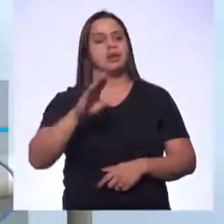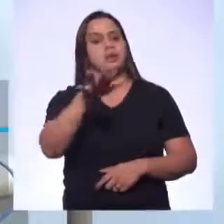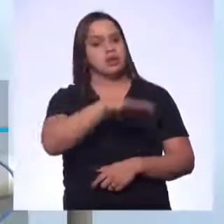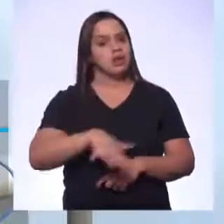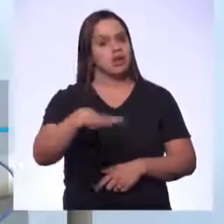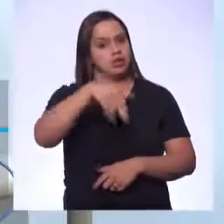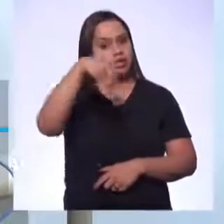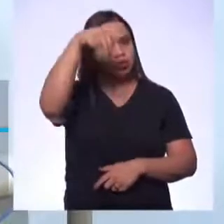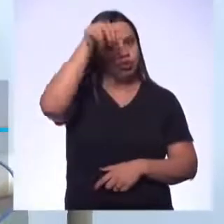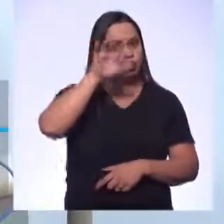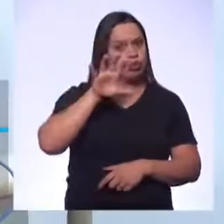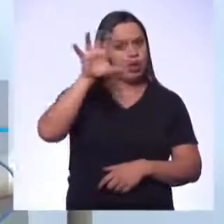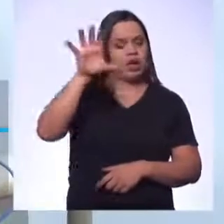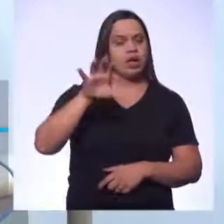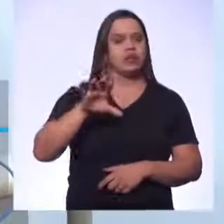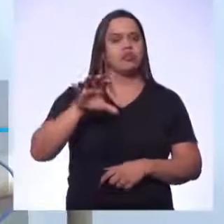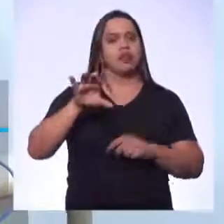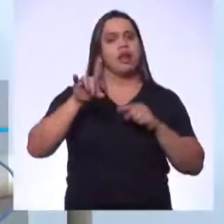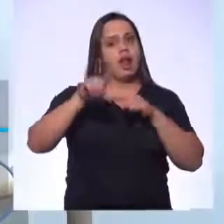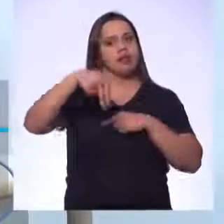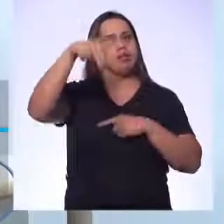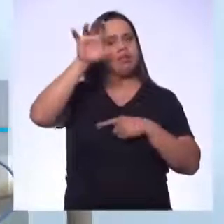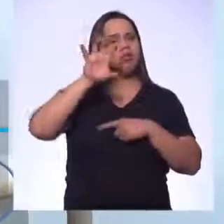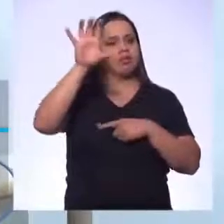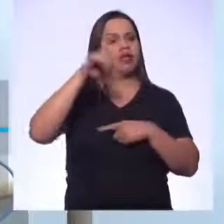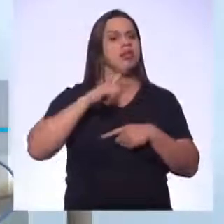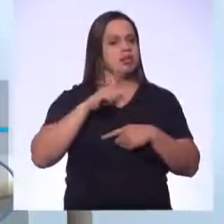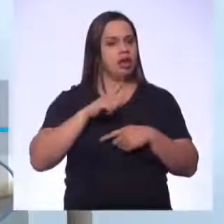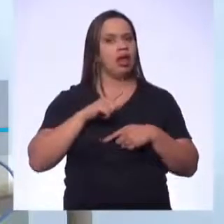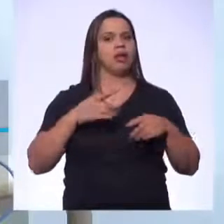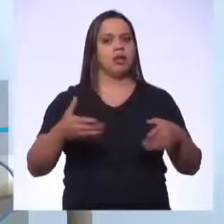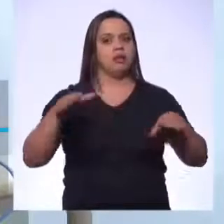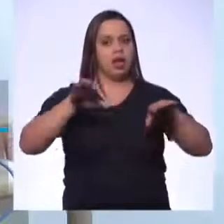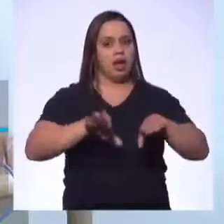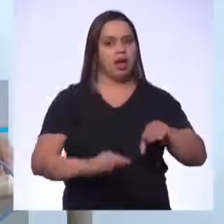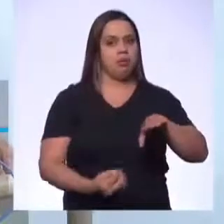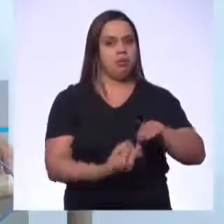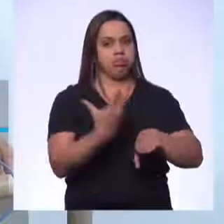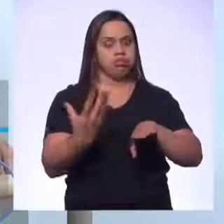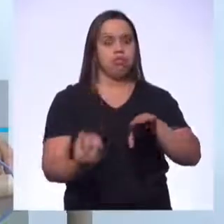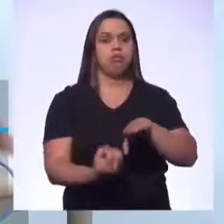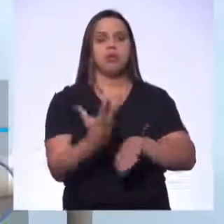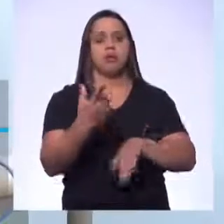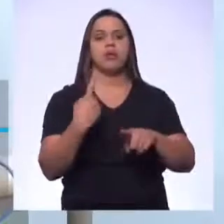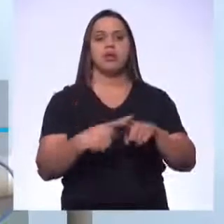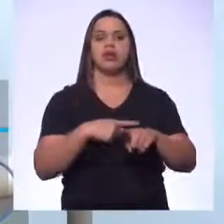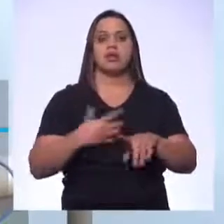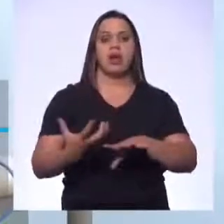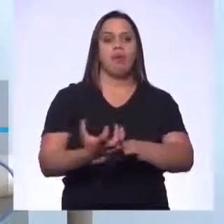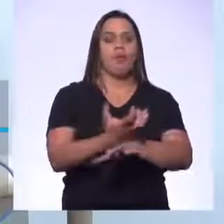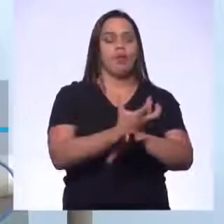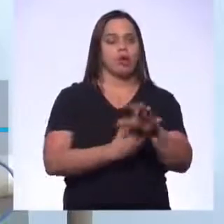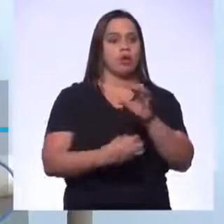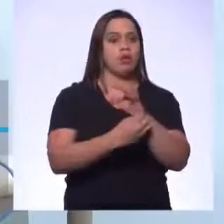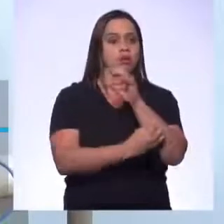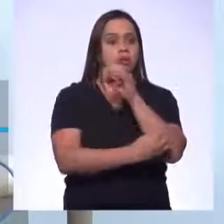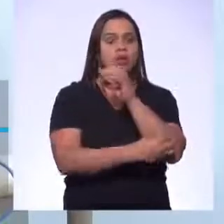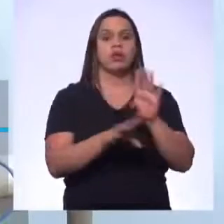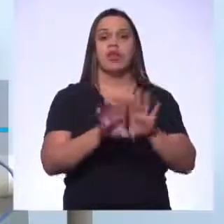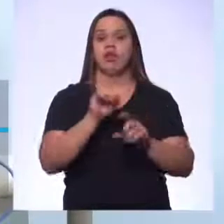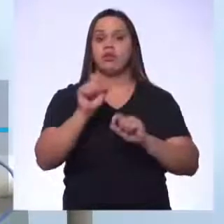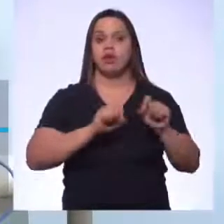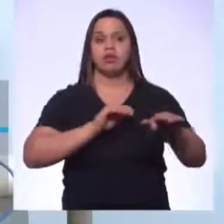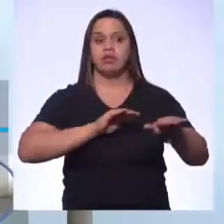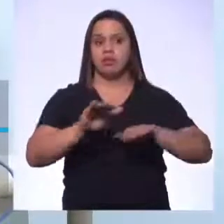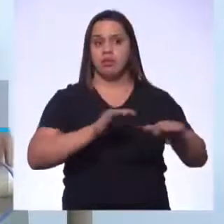região Nordeste, apesar que na região Nordeste também tem processo erosivo, né, porque nós temos o semiárido lá, então se confunde muito tremor de